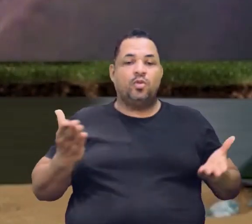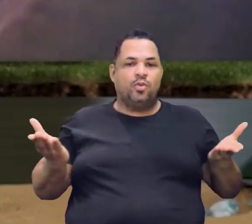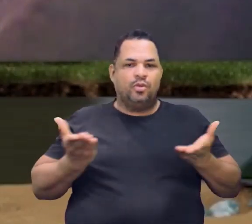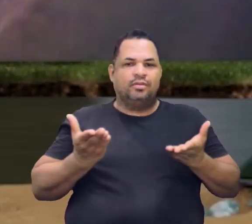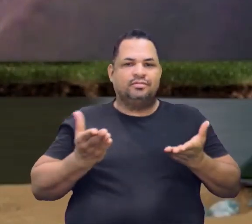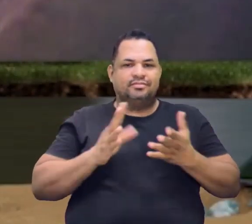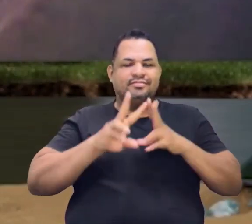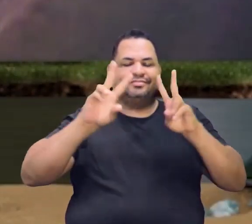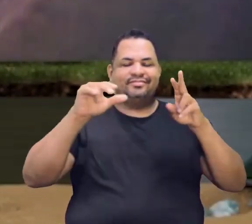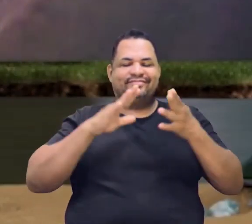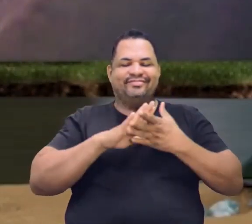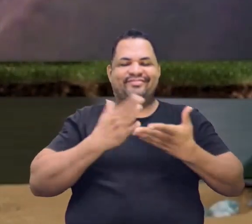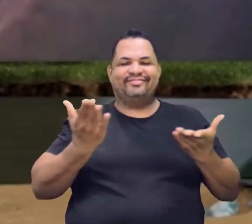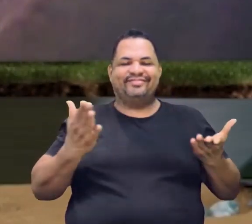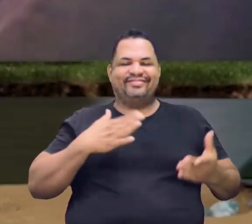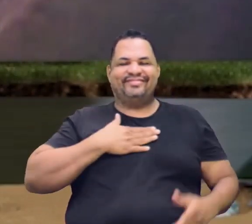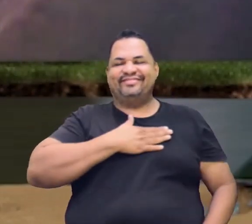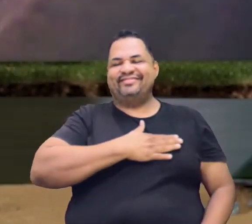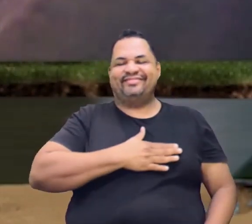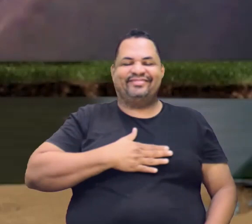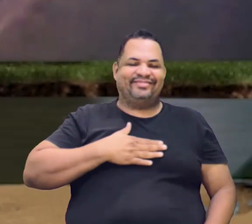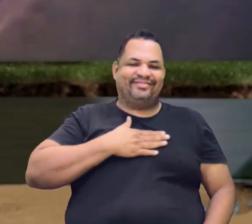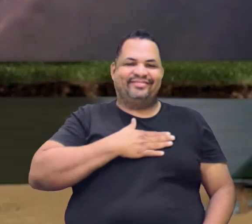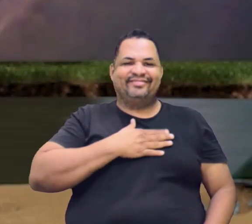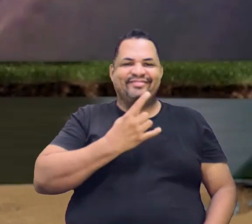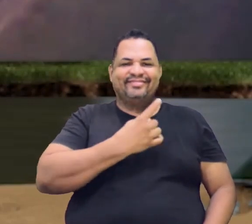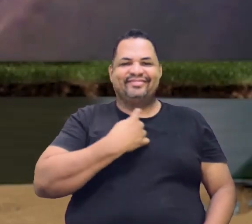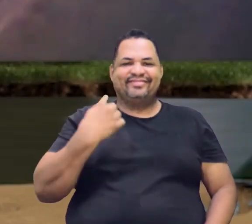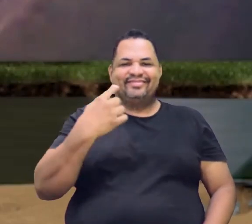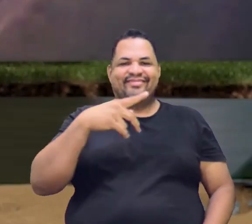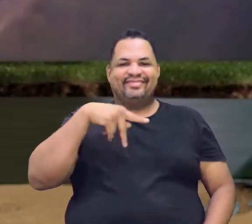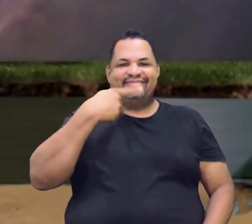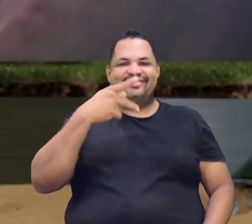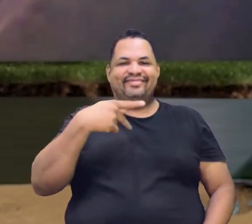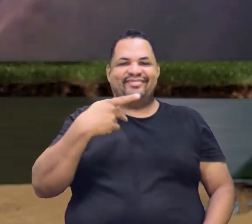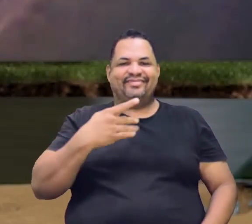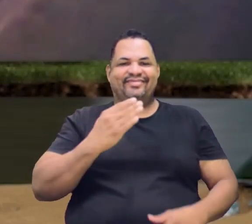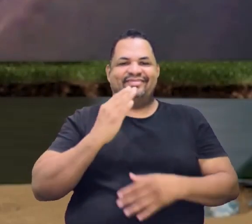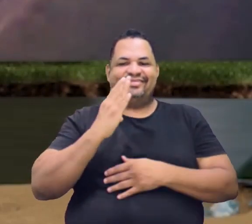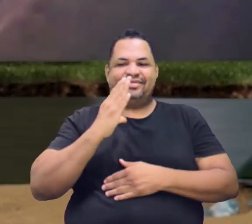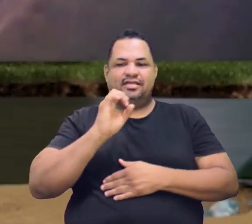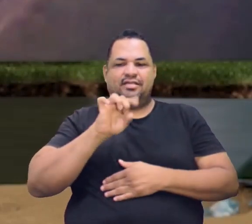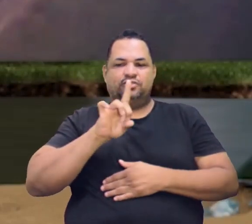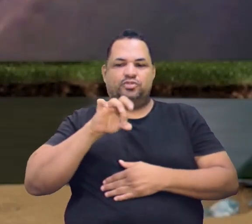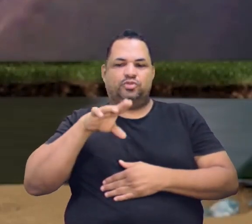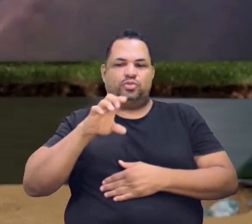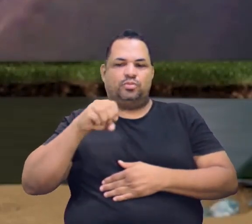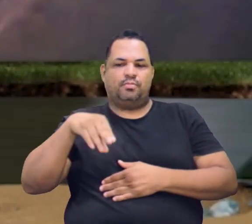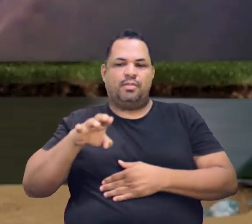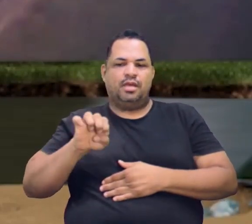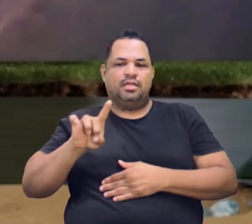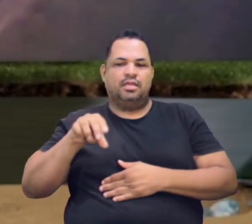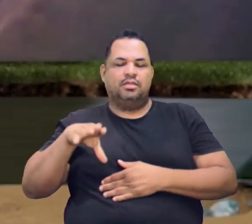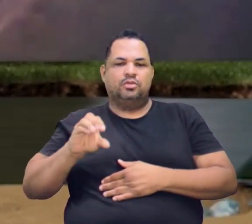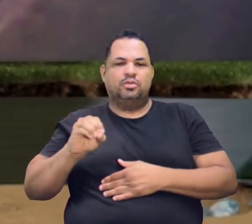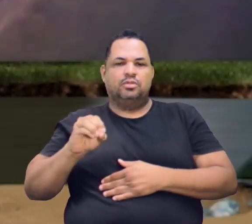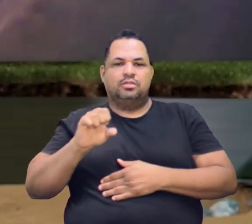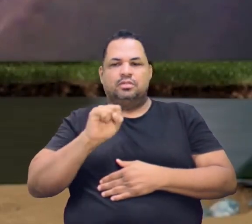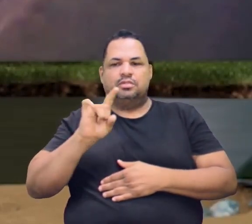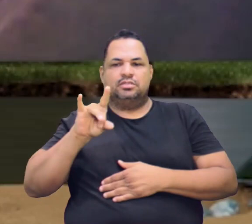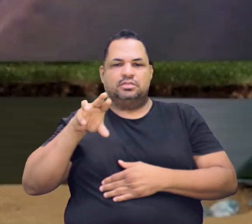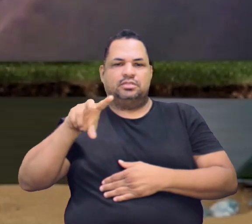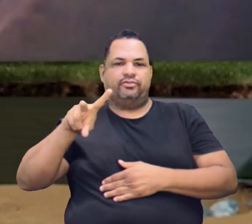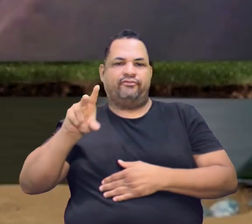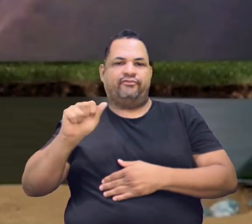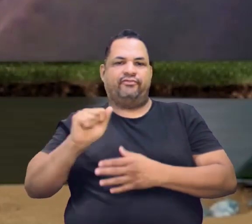de hoje, eu gosto. Nós iremos falar sobre Cândido Mariano da Silva,